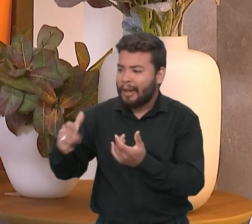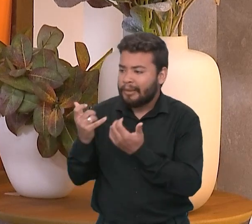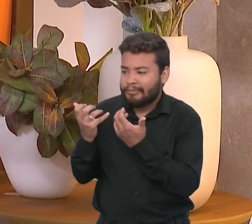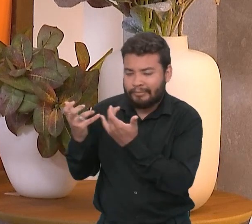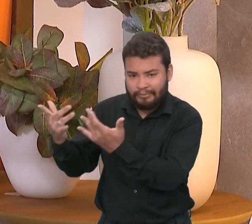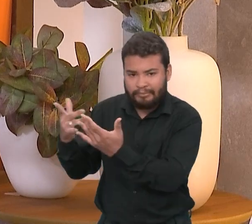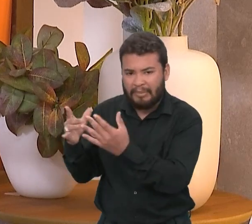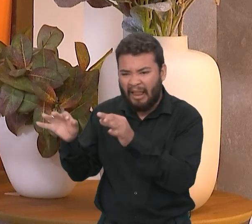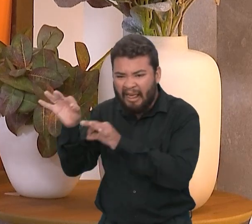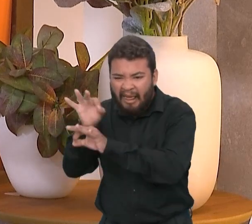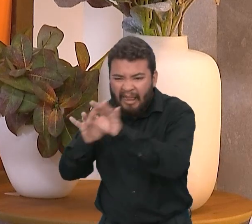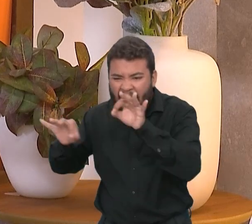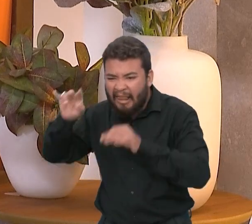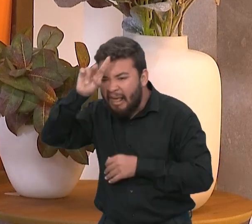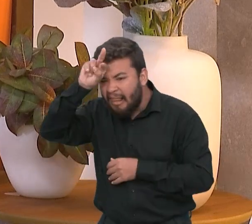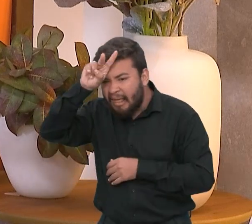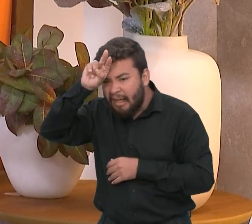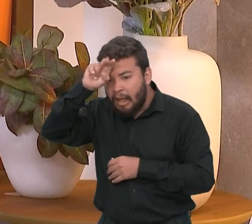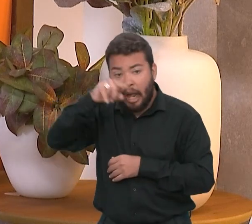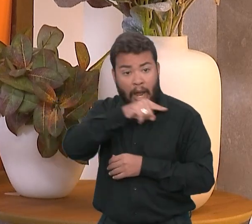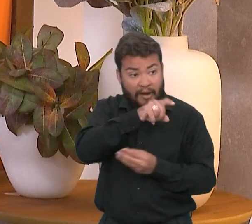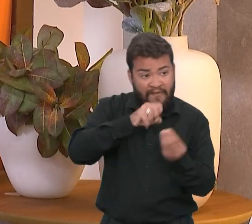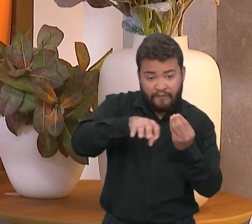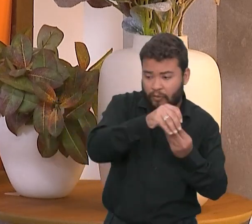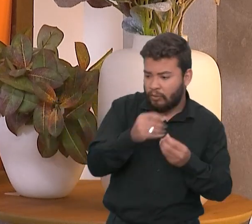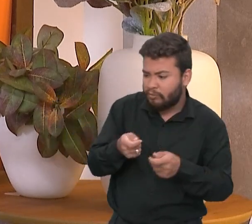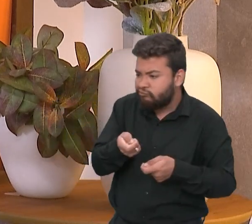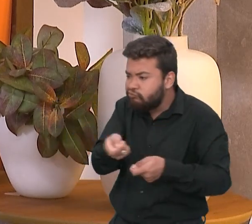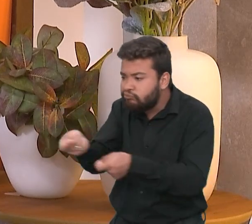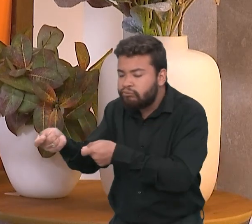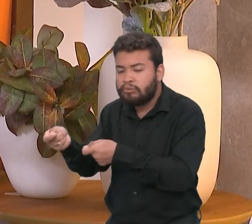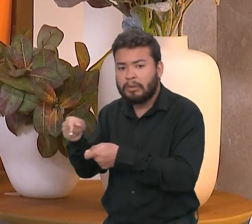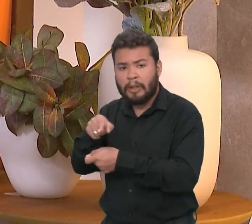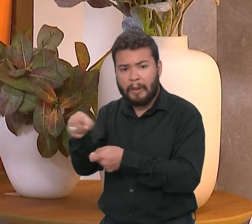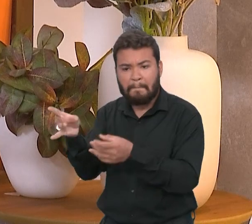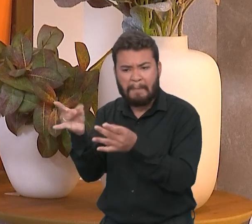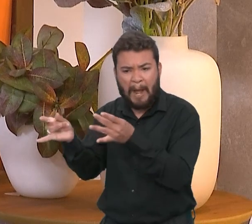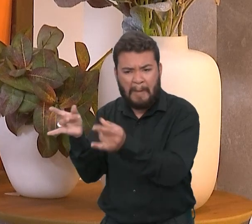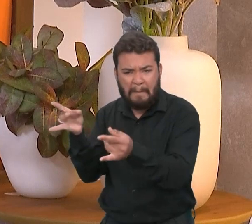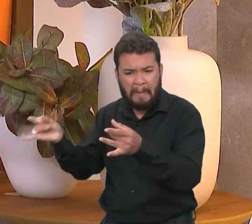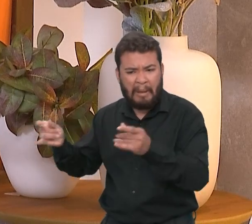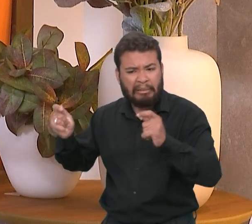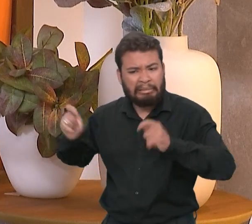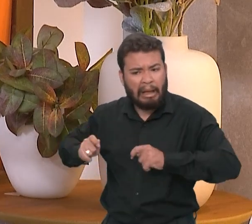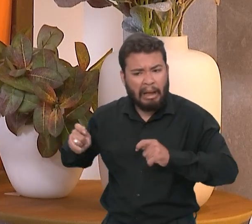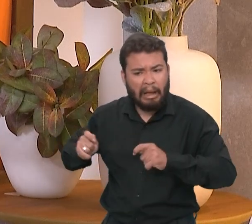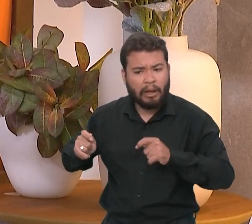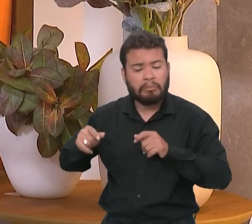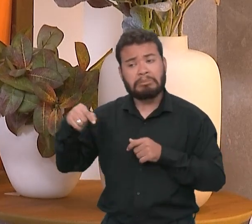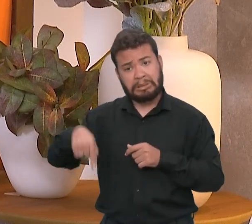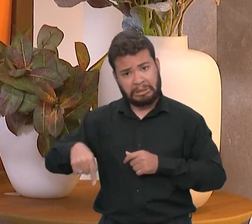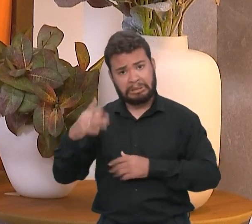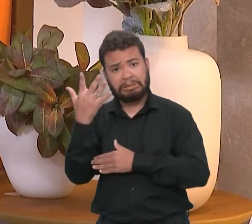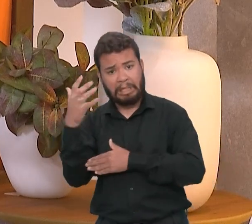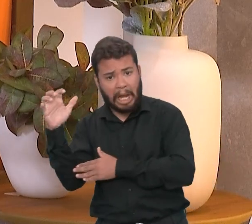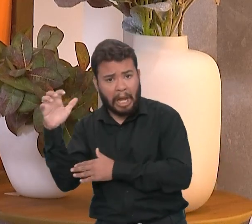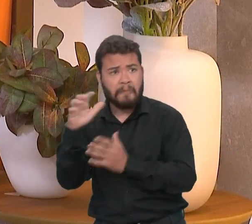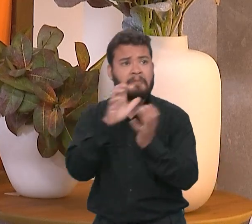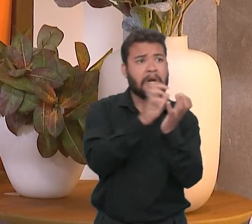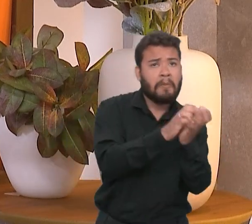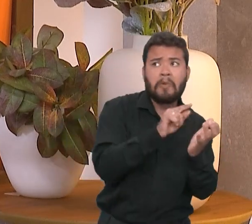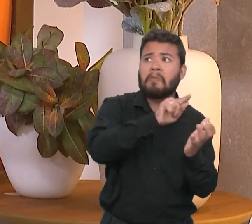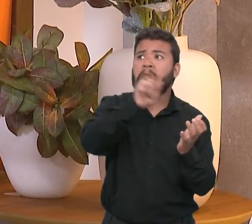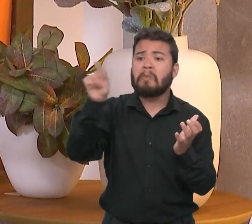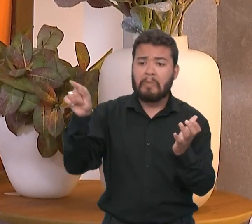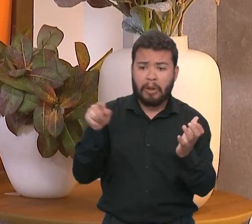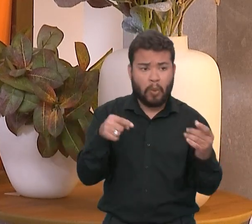se patógenos de plantas, sejam plantas aqui no Cerrado, sejam plantas em Pernambuco ou em qualquer outro lugar do país. Então foi a partir disso que a